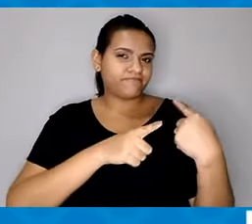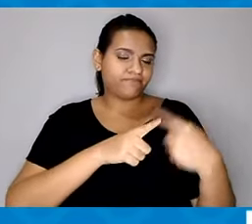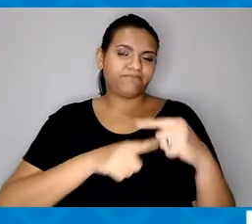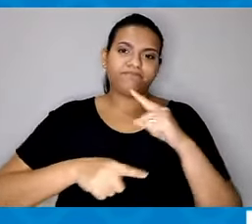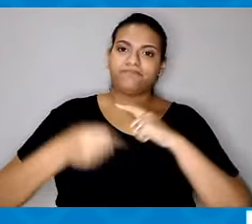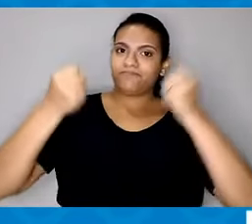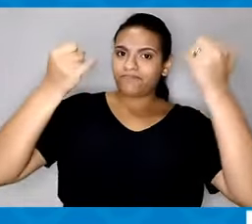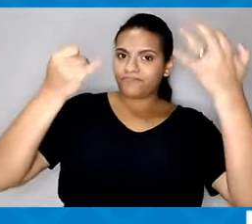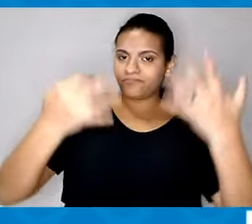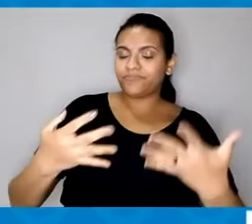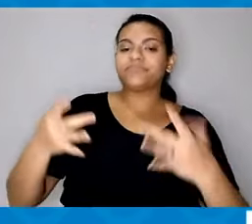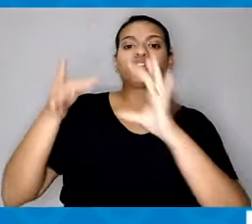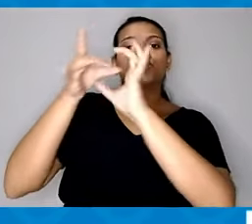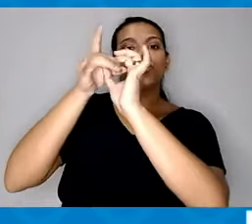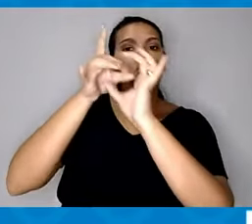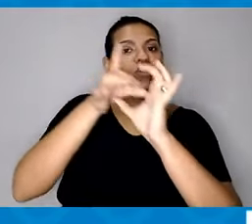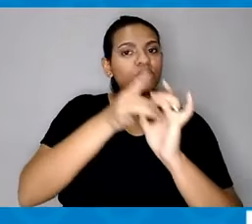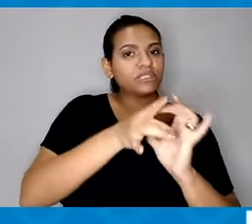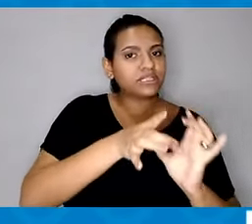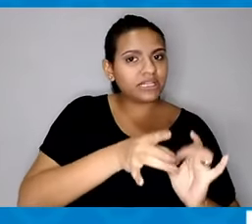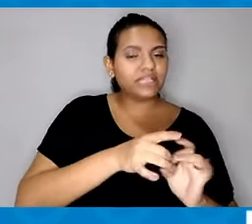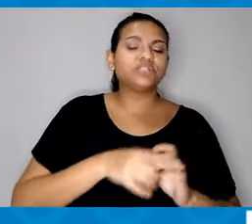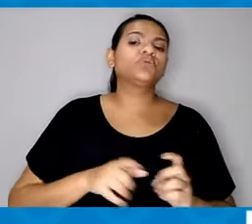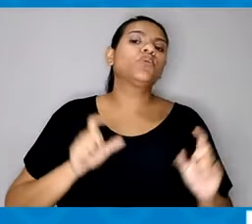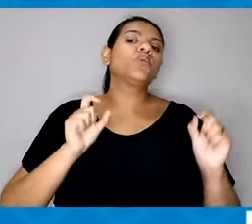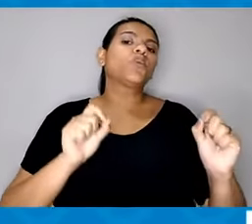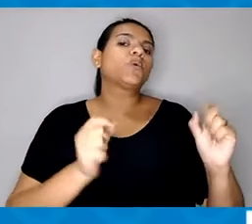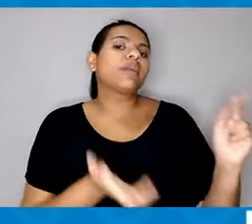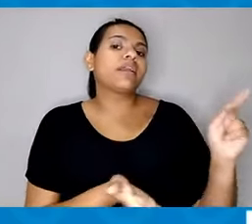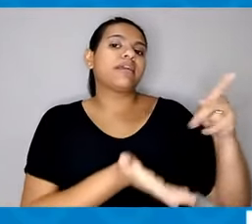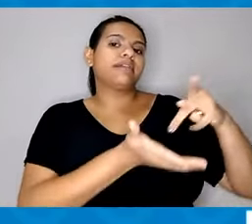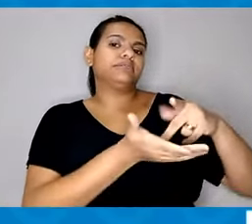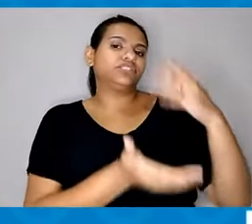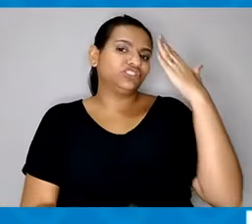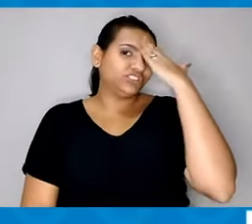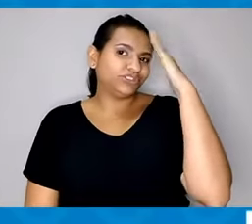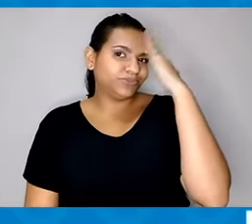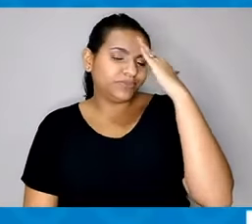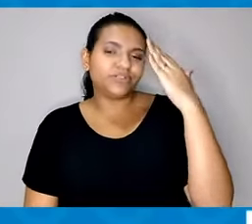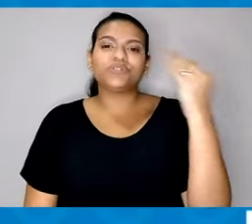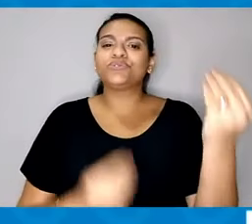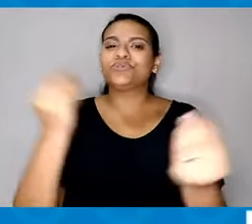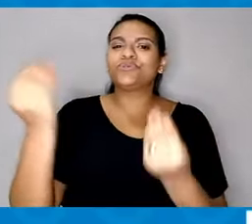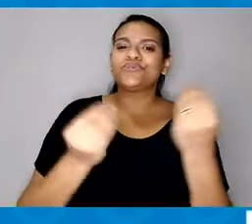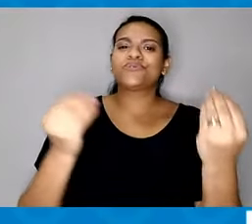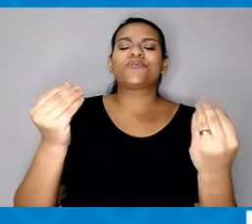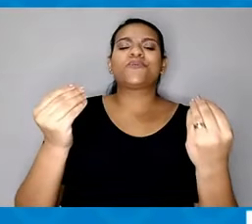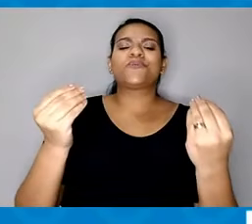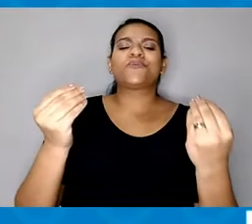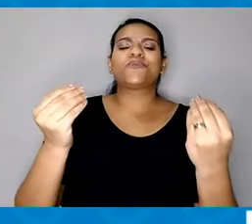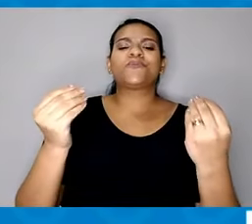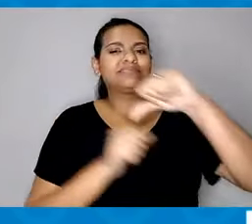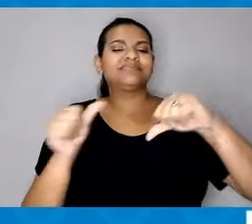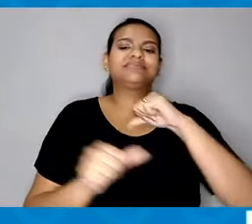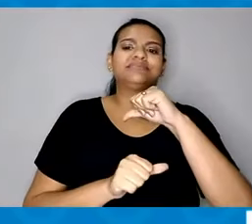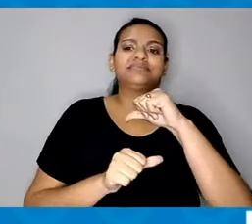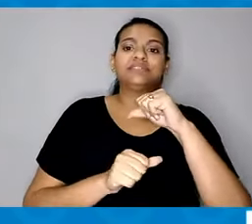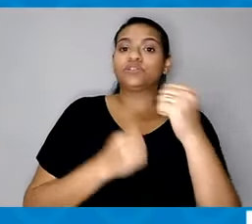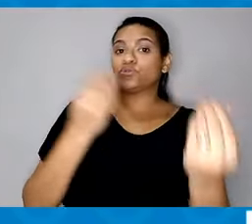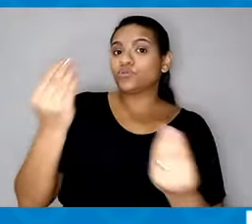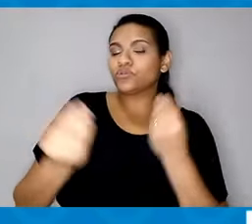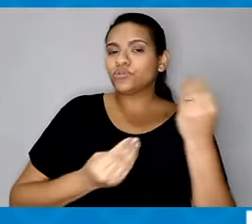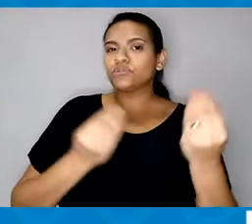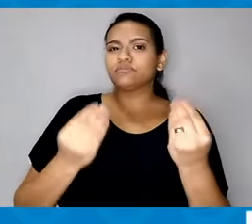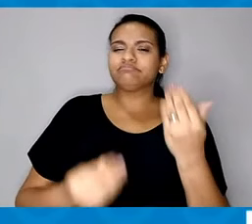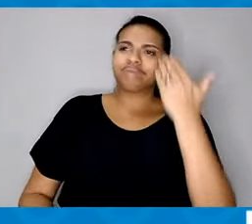do entendimento de uma realidade, aquela realidade que se quer transformar, entender a dor, né, as dores, é